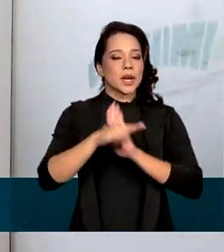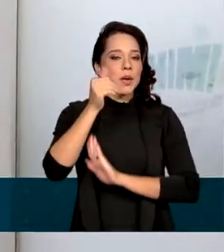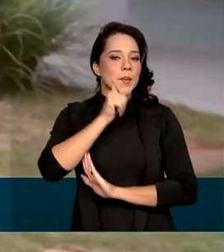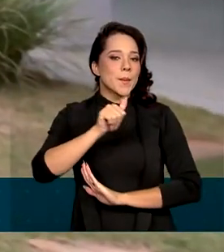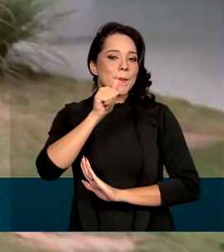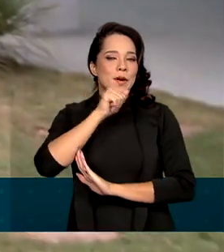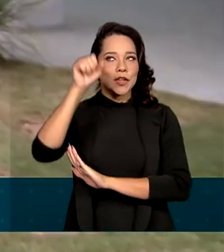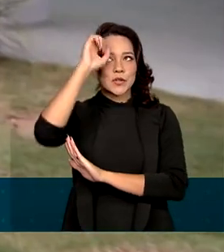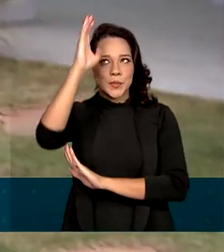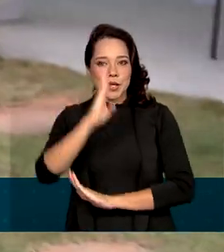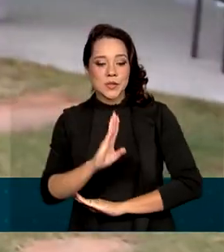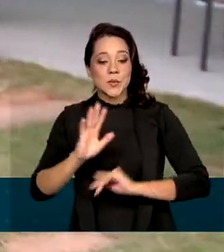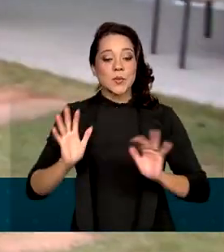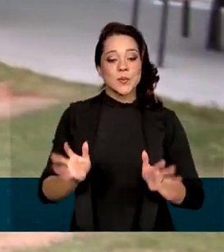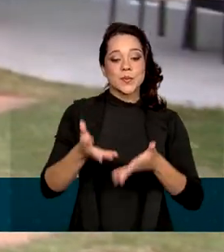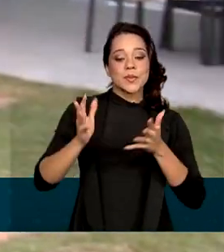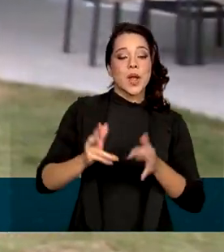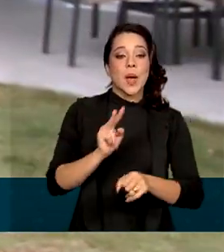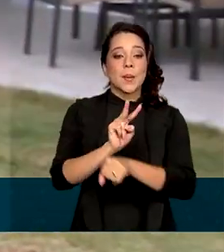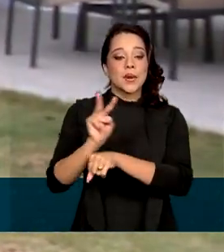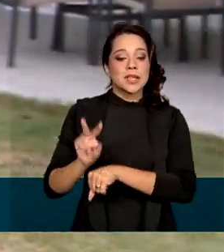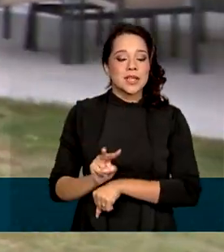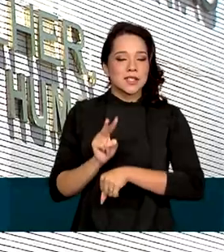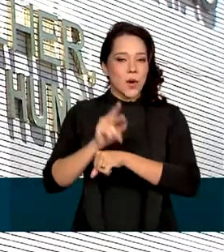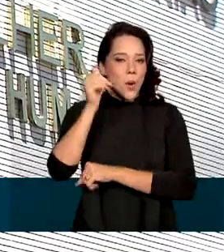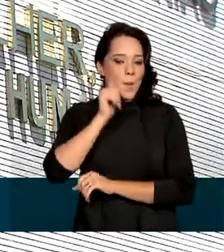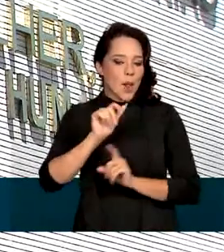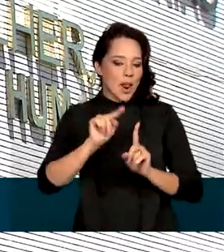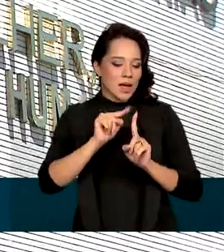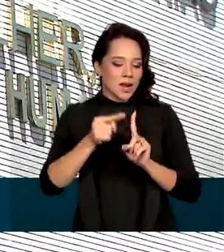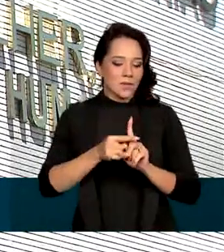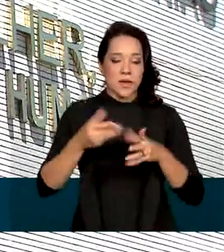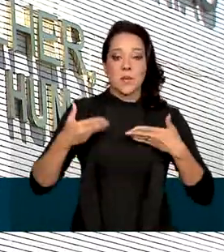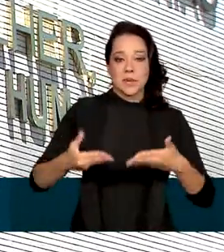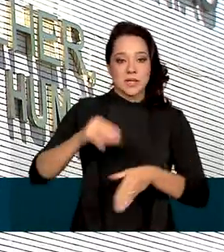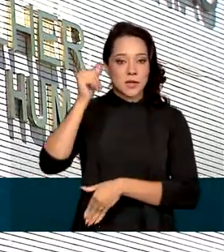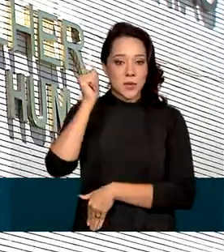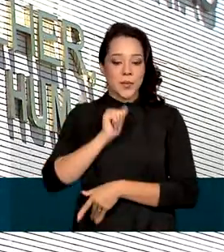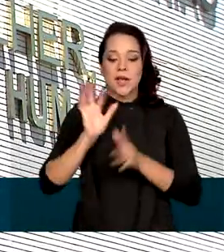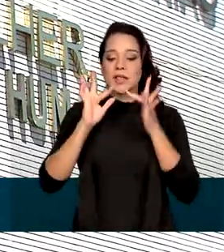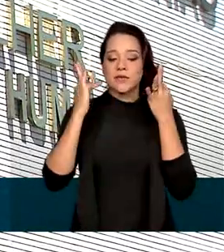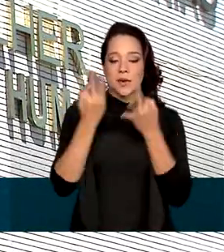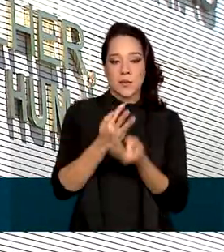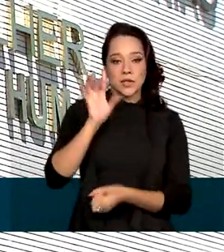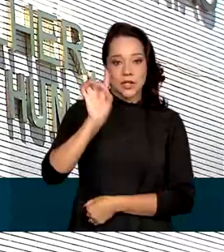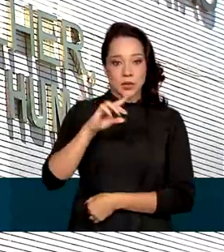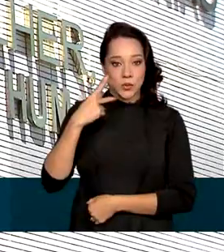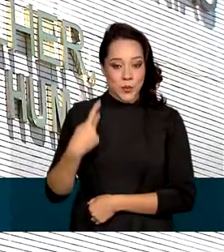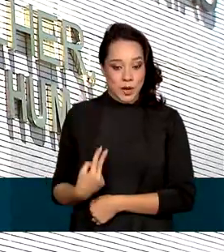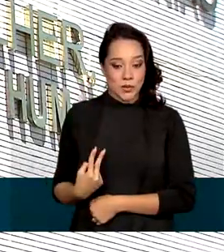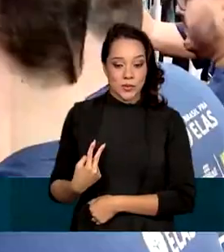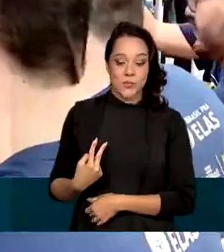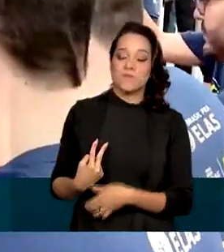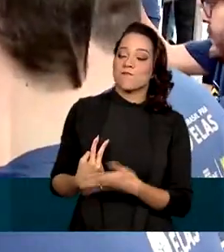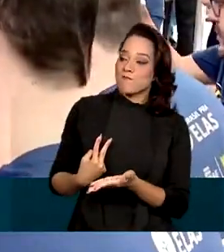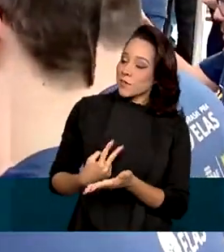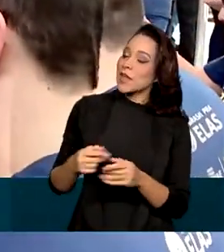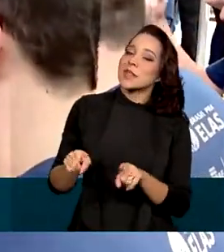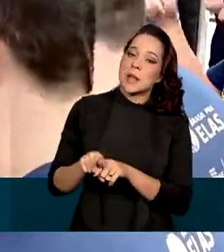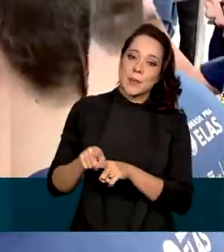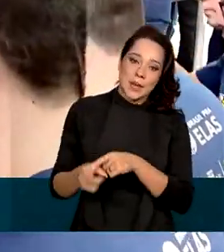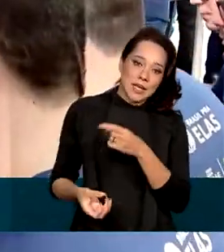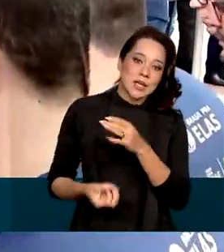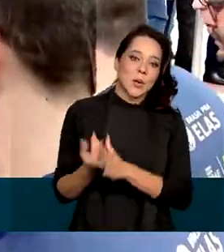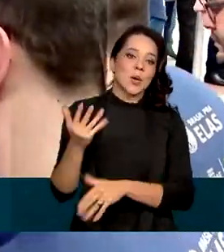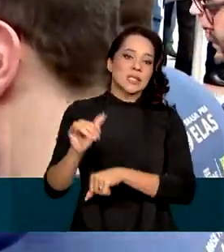do Brasil, que promove a proteção integral à gestante. O Ministério da Mulher, da Família e dos Direitos Humanos também criou